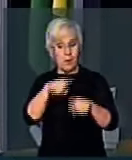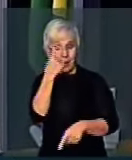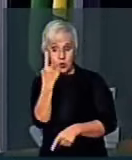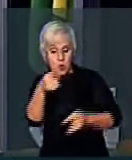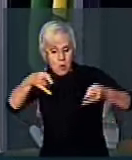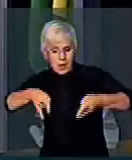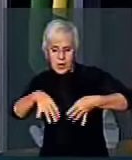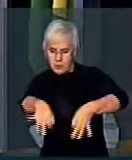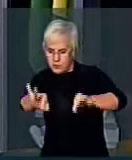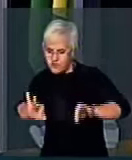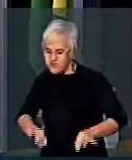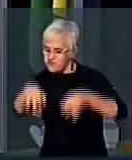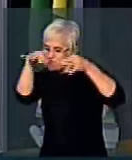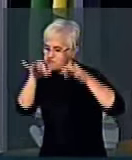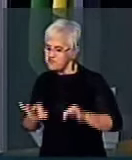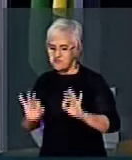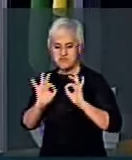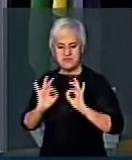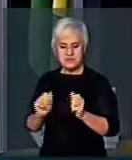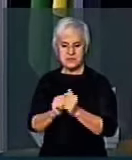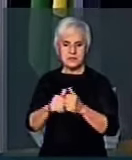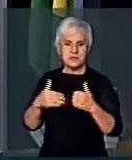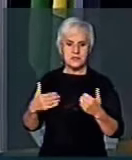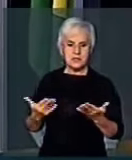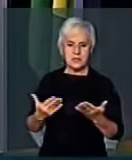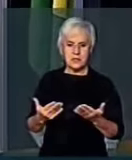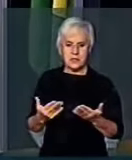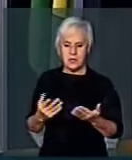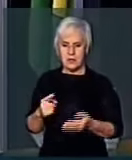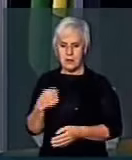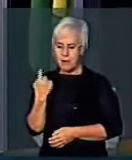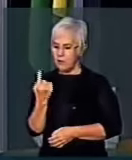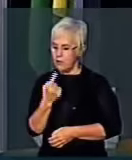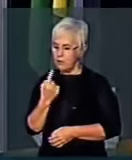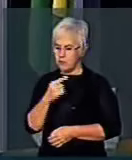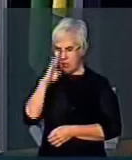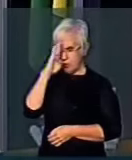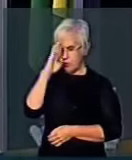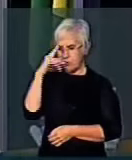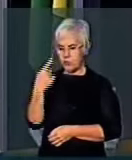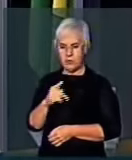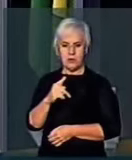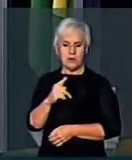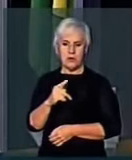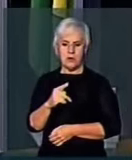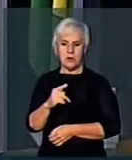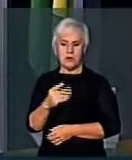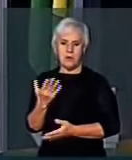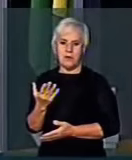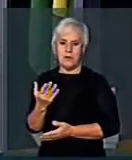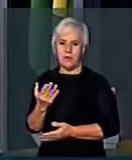né? Que as camas ficavam desarrumadas, até que o nosso recruta do Exército Brasileiro, se eu fosse comandante eu não mandaria